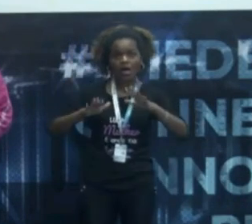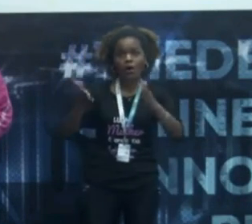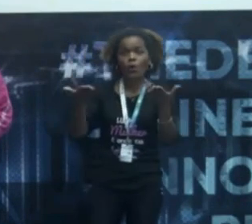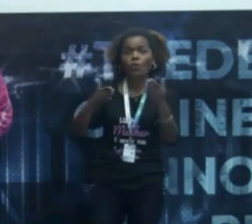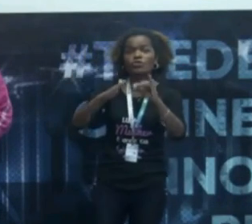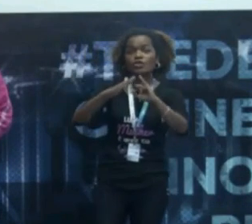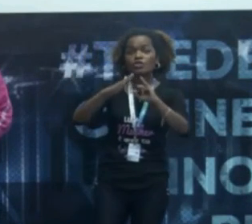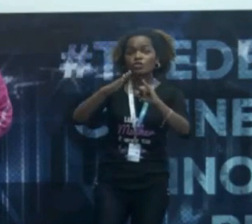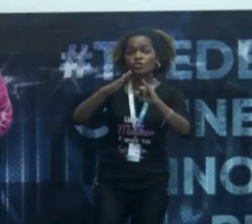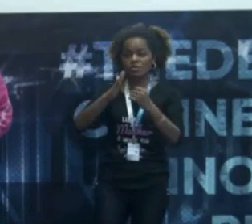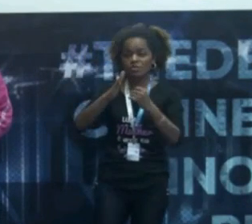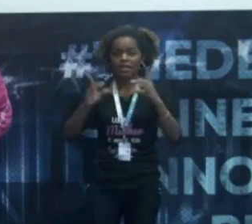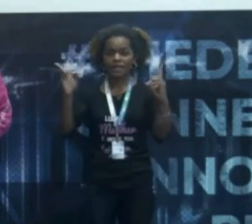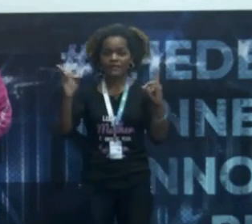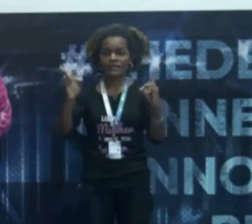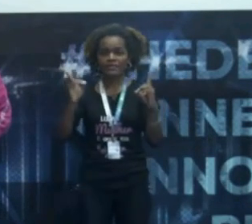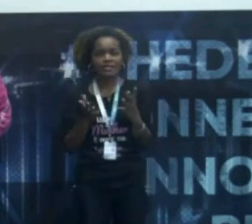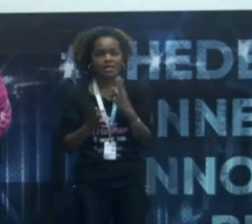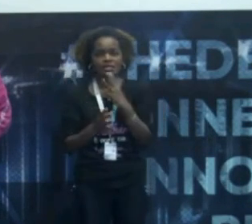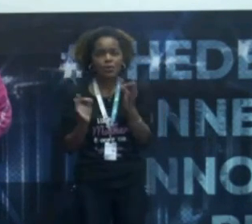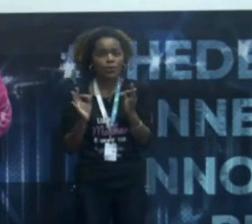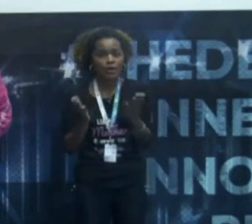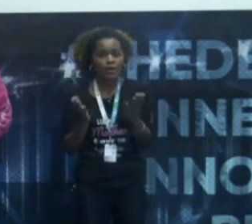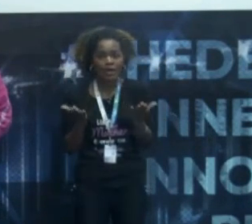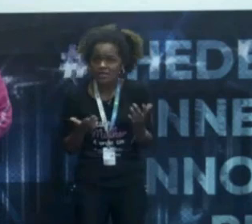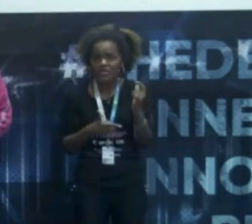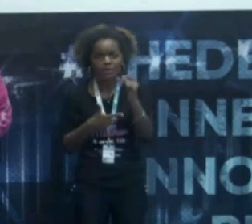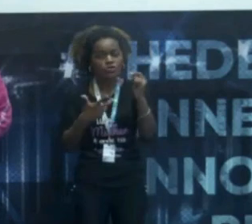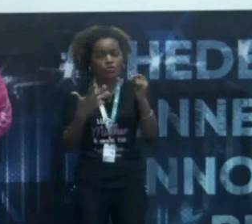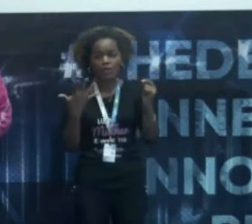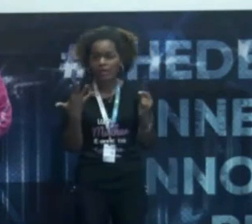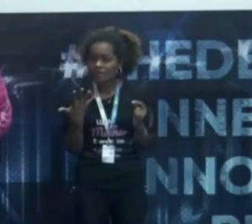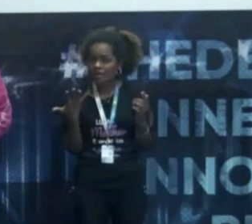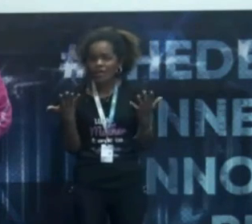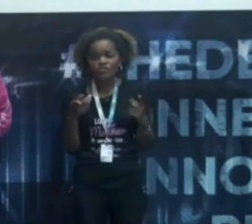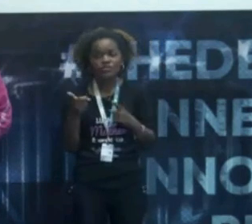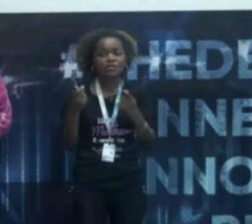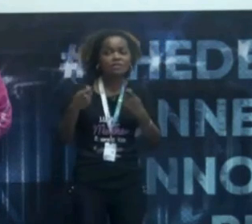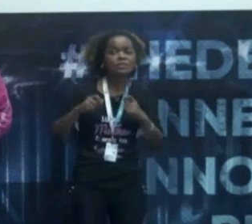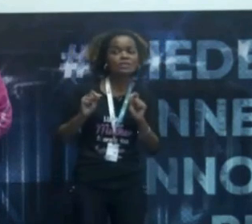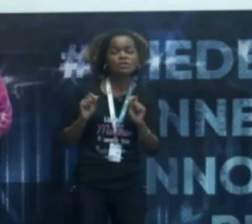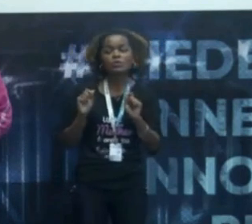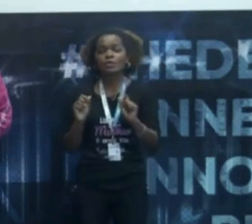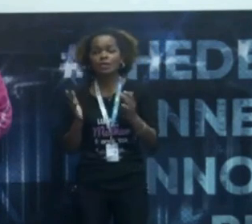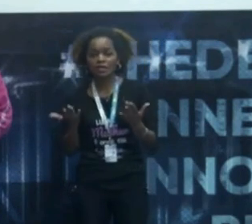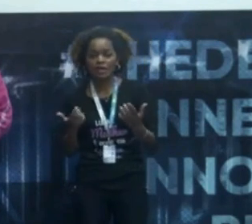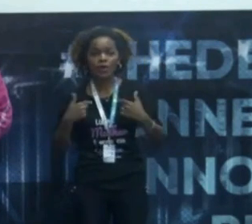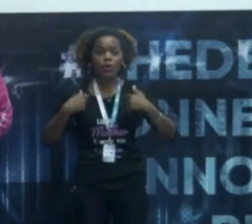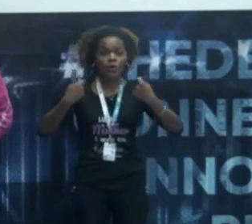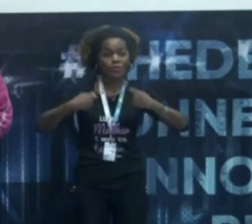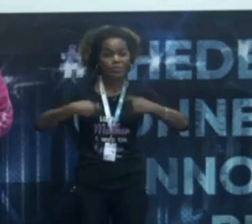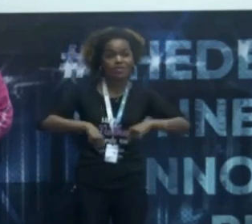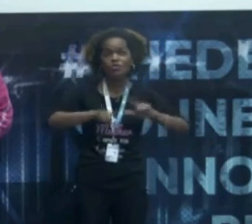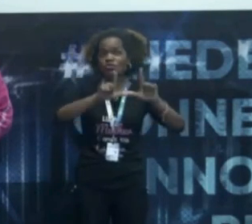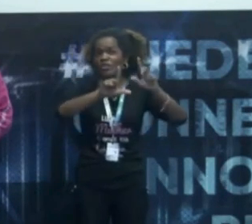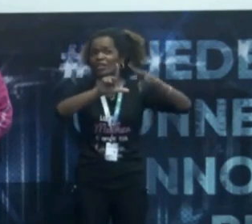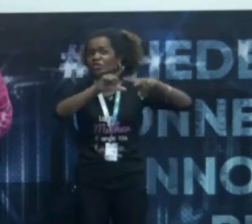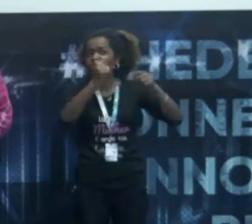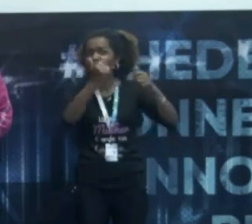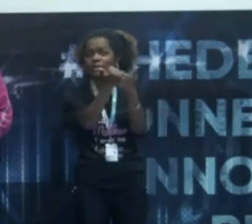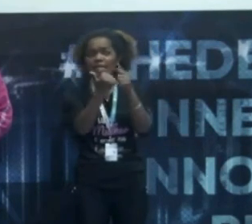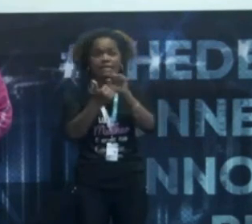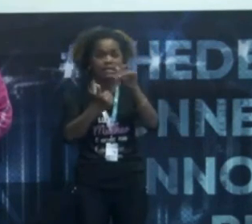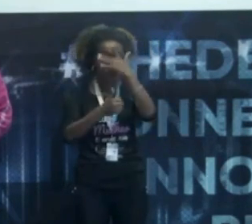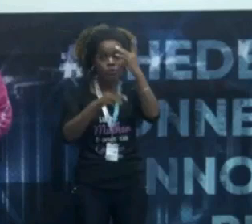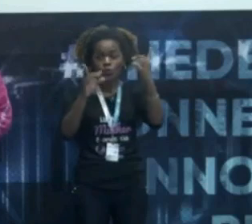com deficiência, eles conhecem muito bem as particularidades daquelas necessidades. Então, olha, eu preciso de um leitor de telas tal. Se a pessoa com deficiência